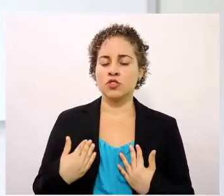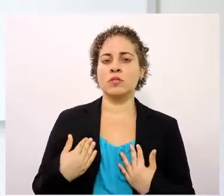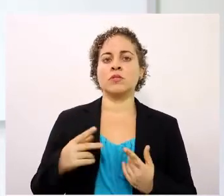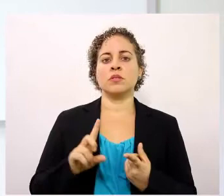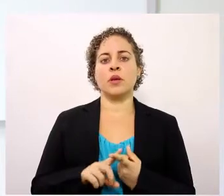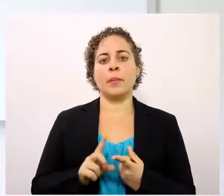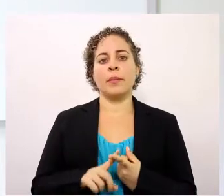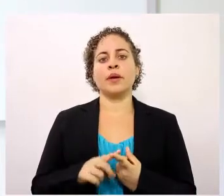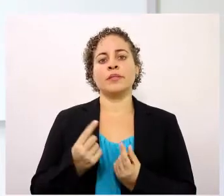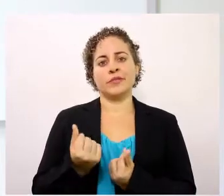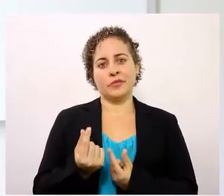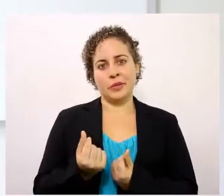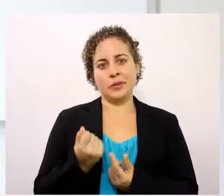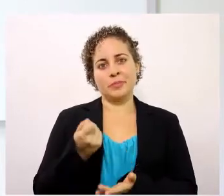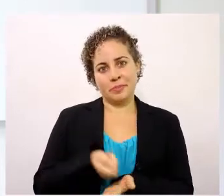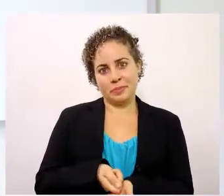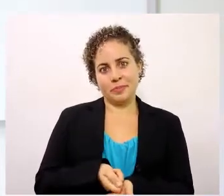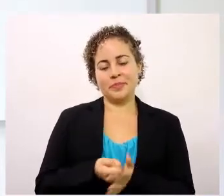semanal remunerado.